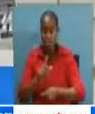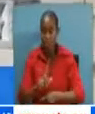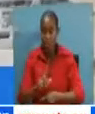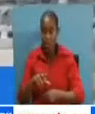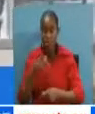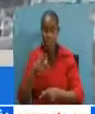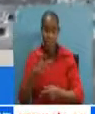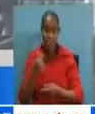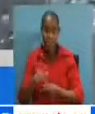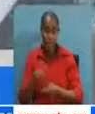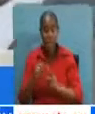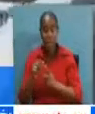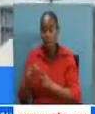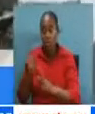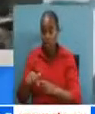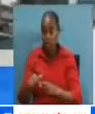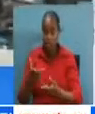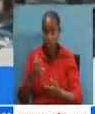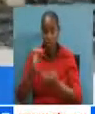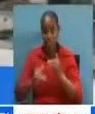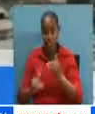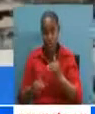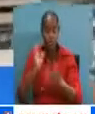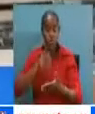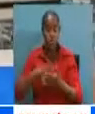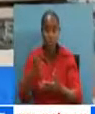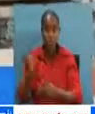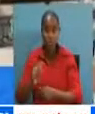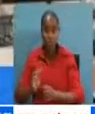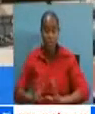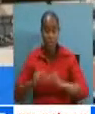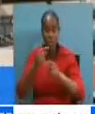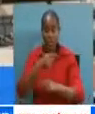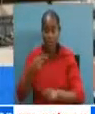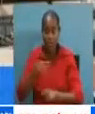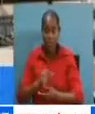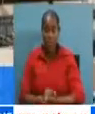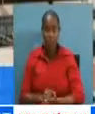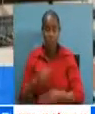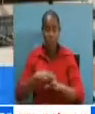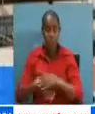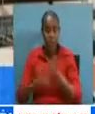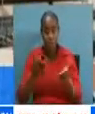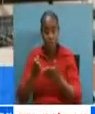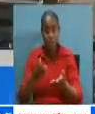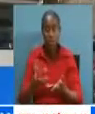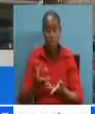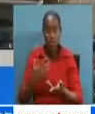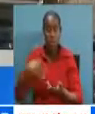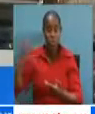indicador manteve a tendência descendente dos últimos trimestres evoluindo negativamente faça o trimestre homólogo